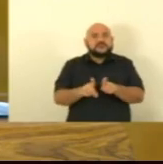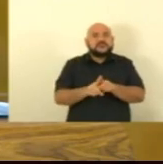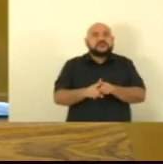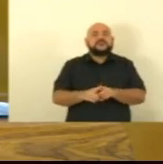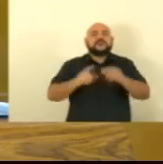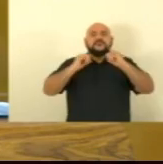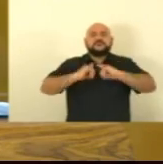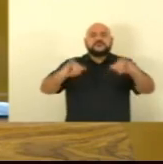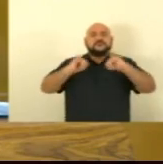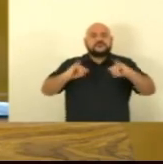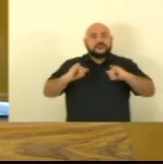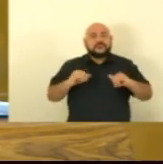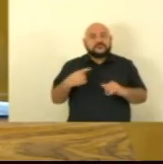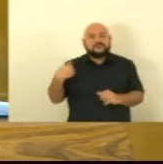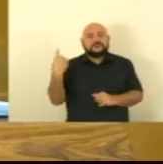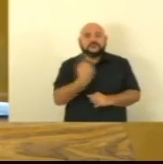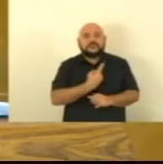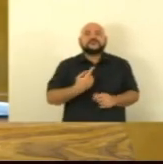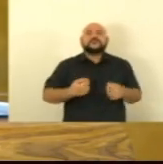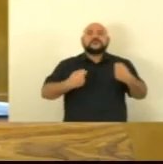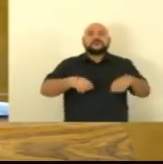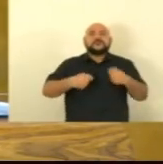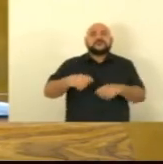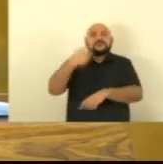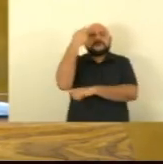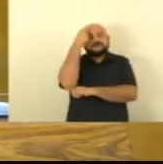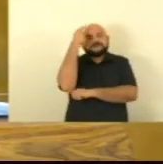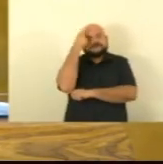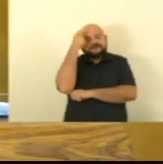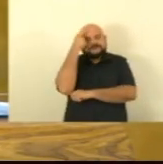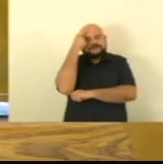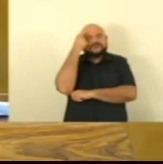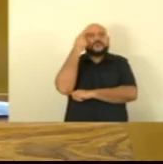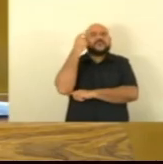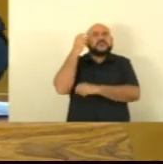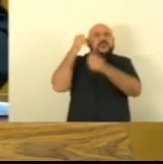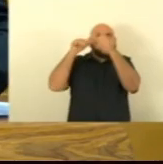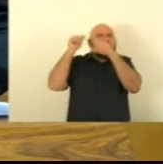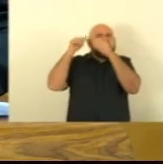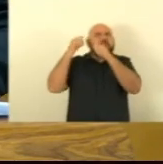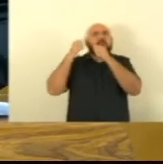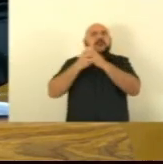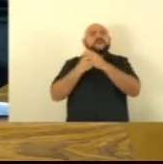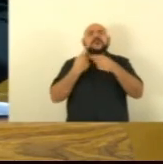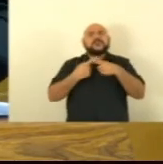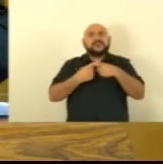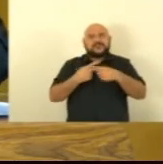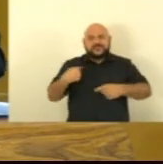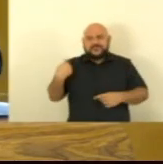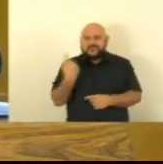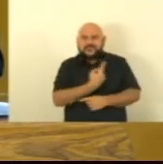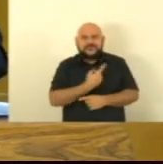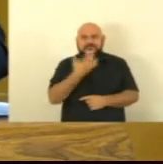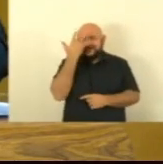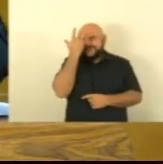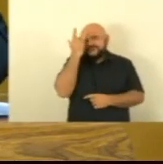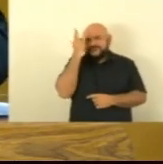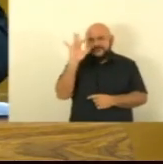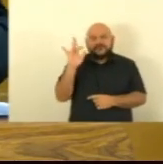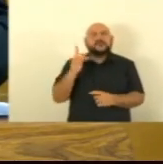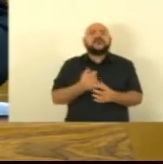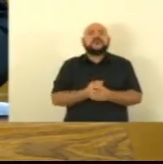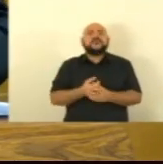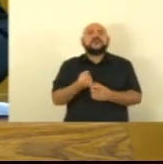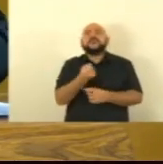nós temos que fazer um censo, porque ninguém sabe o quantitativo